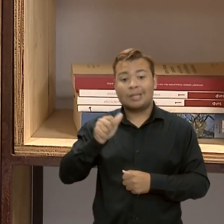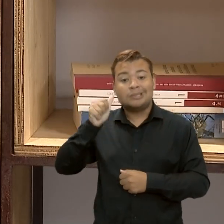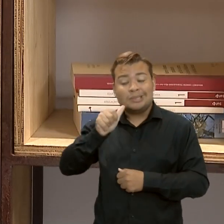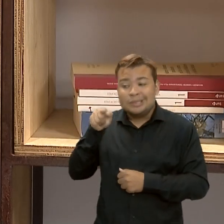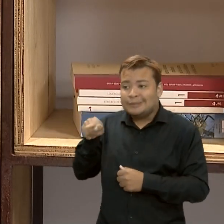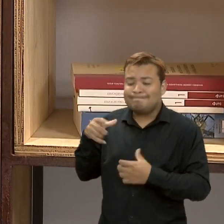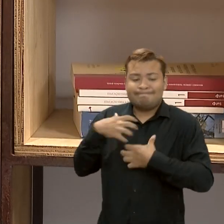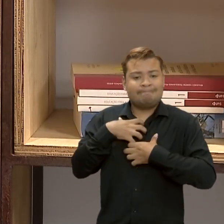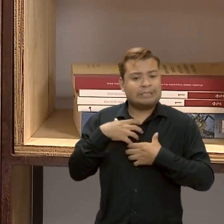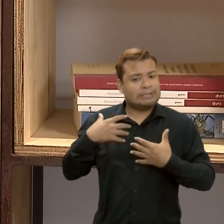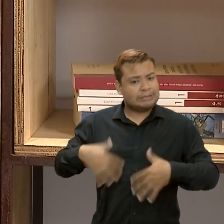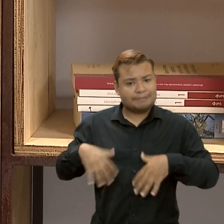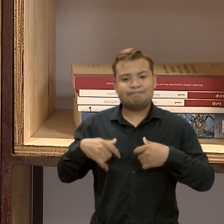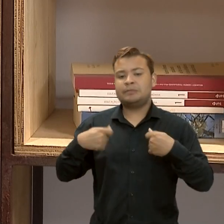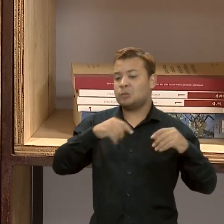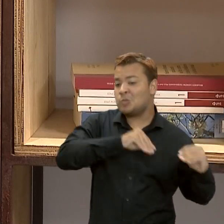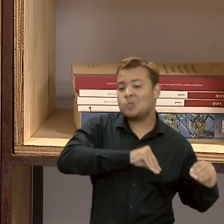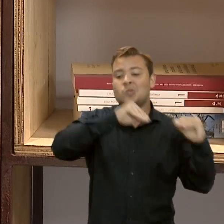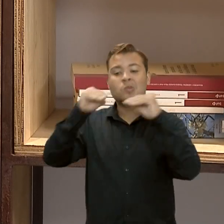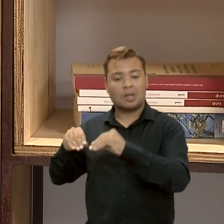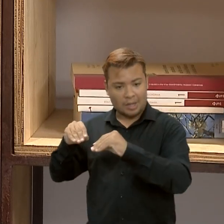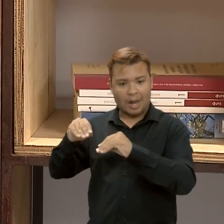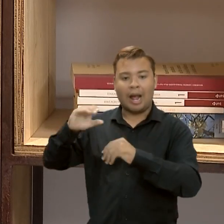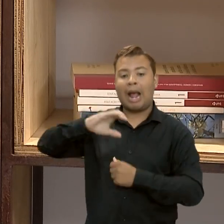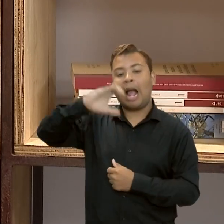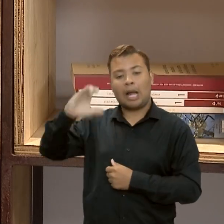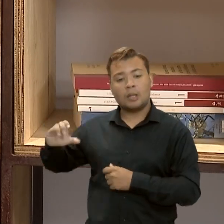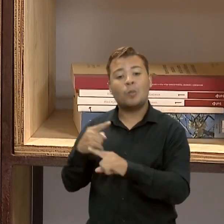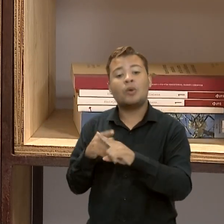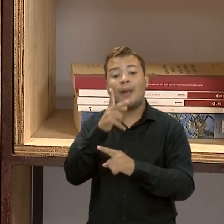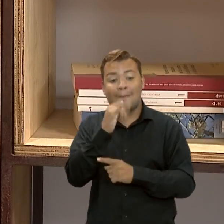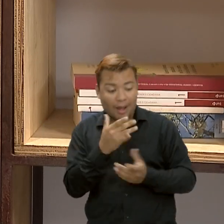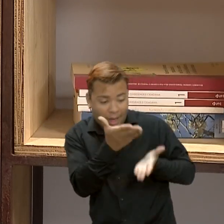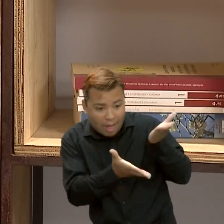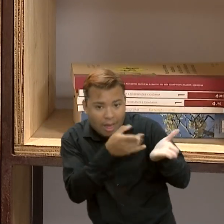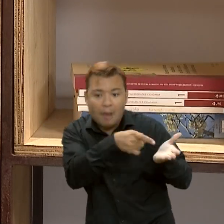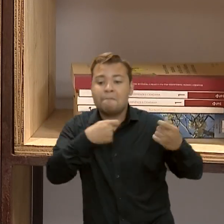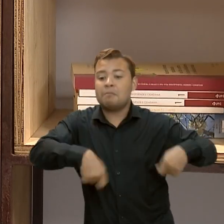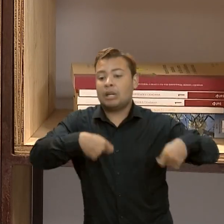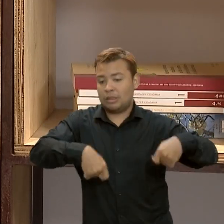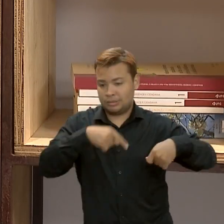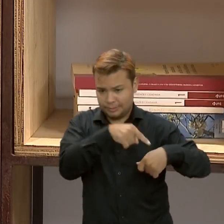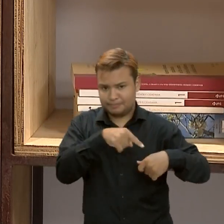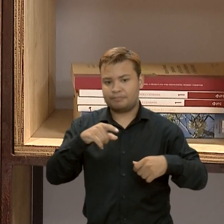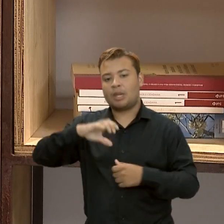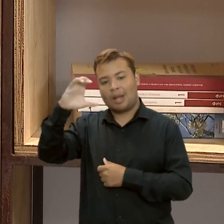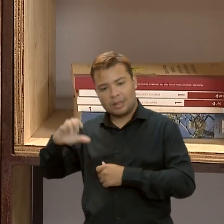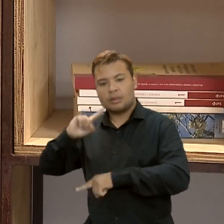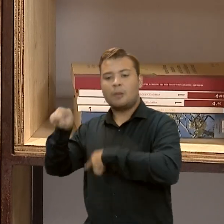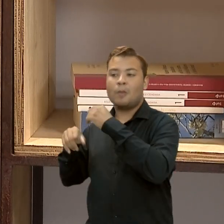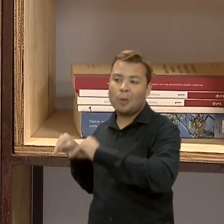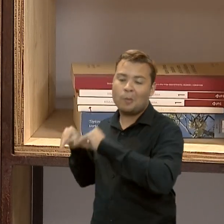de se mudar para Catalão em busca do tratamento para o seu pai. Então, de Catalão, eles vão para Minas Gerais,